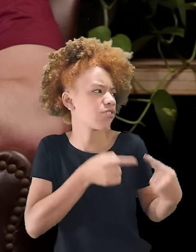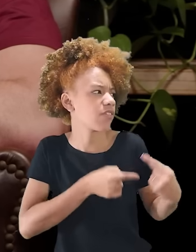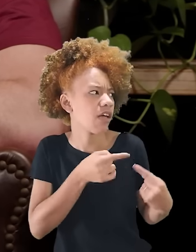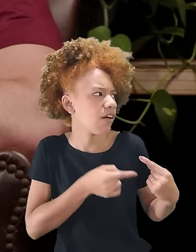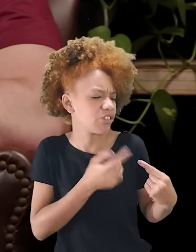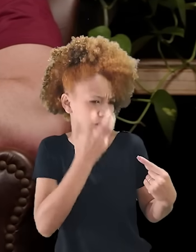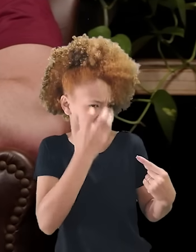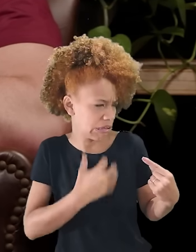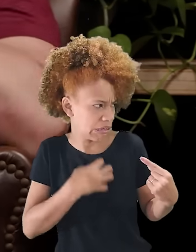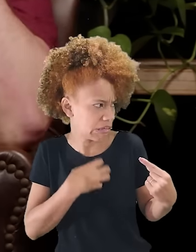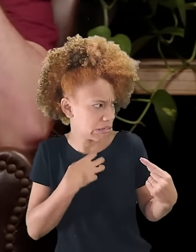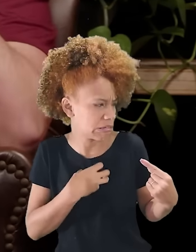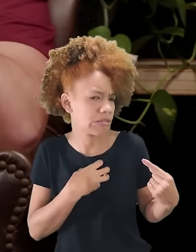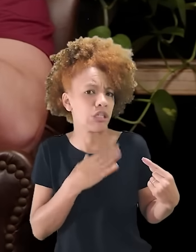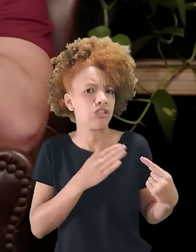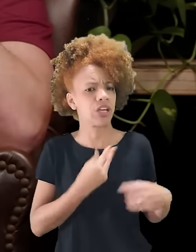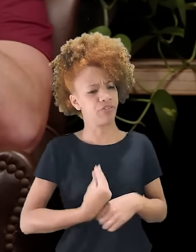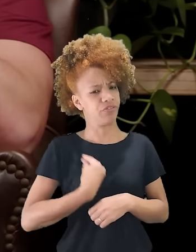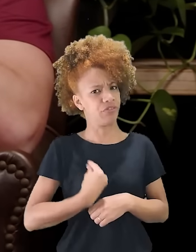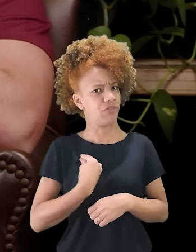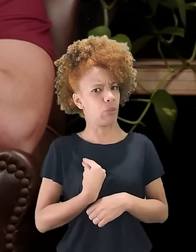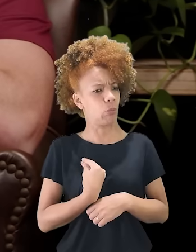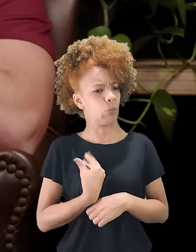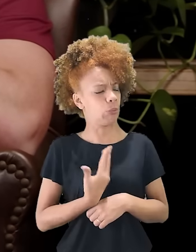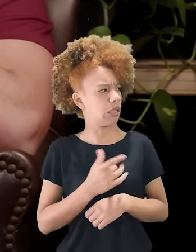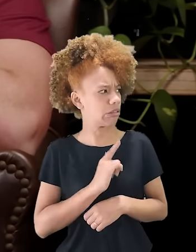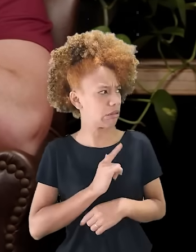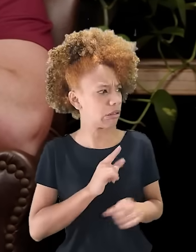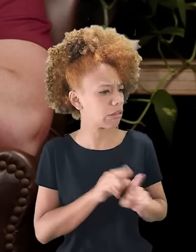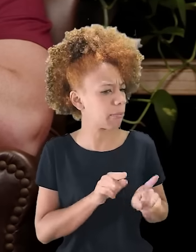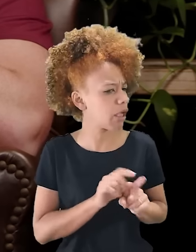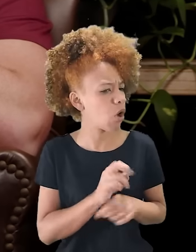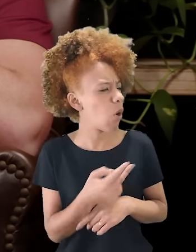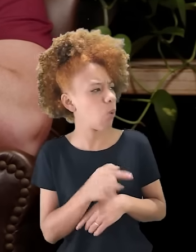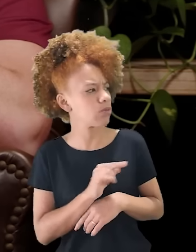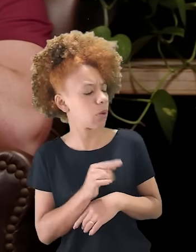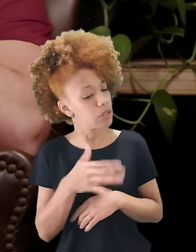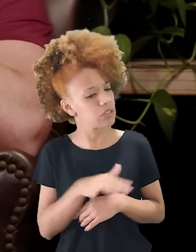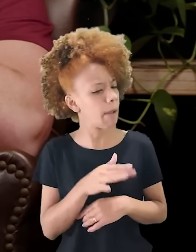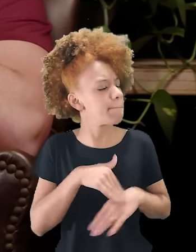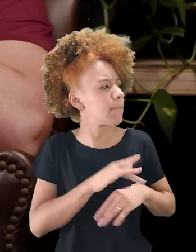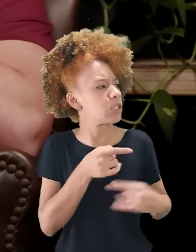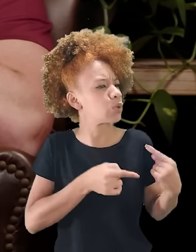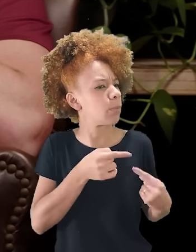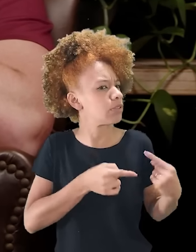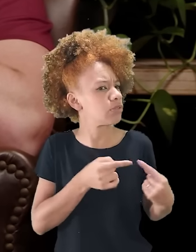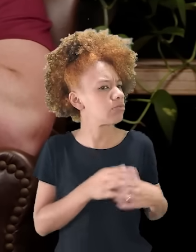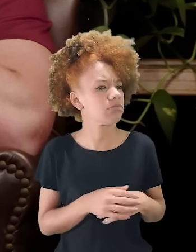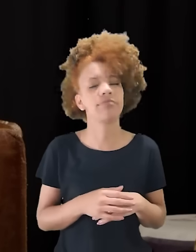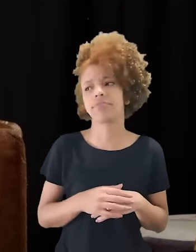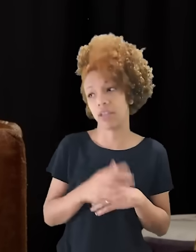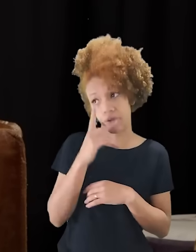competitividade e essa agressividade que você já enfrentou existiria também ou você acha que esse lugar é o lugar mais competitivo do